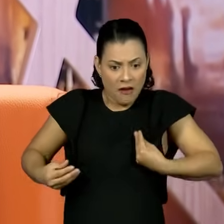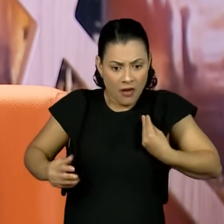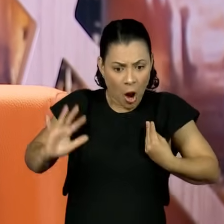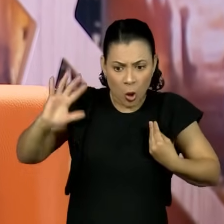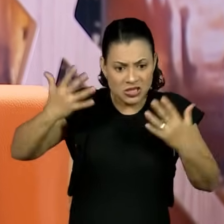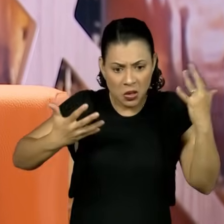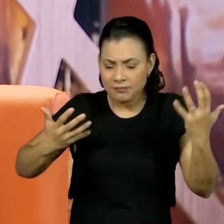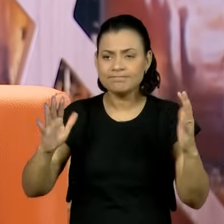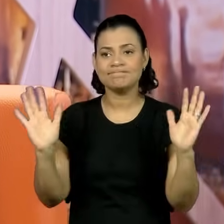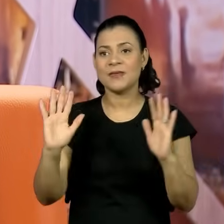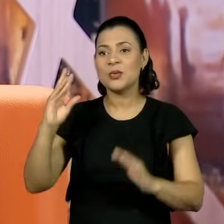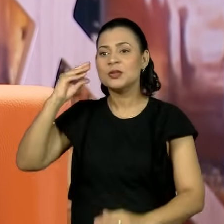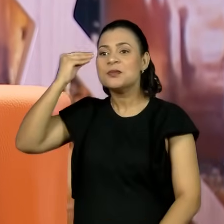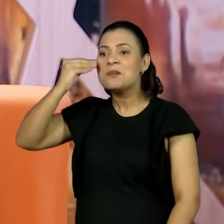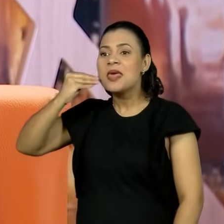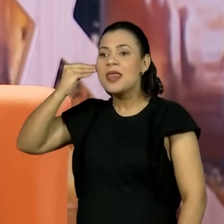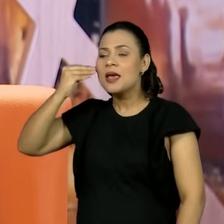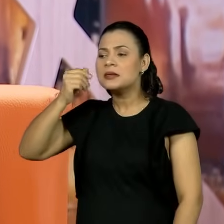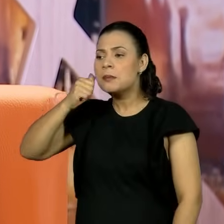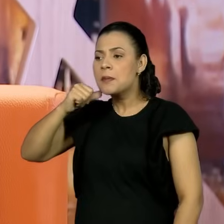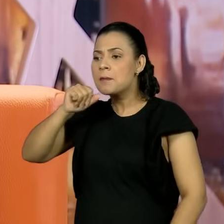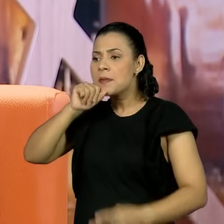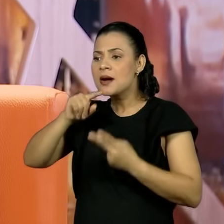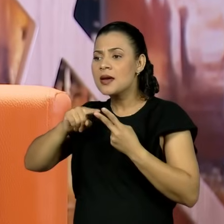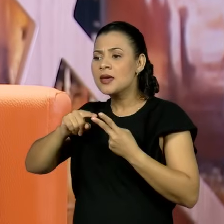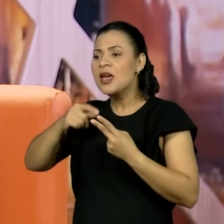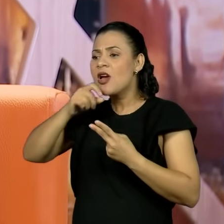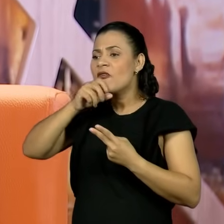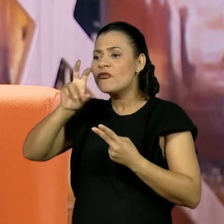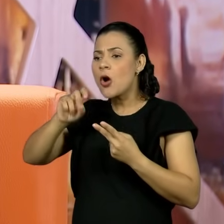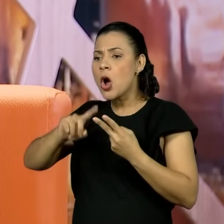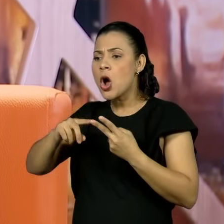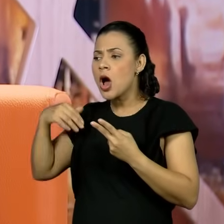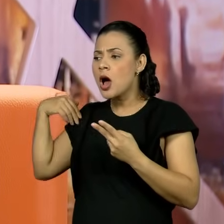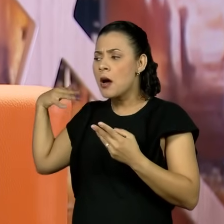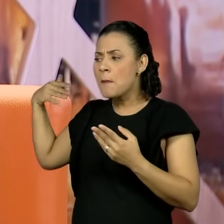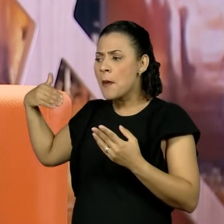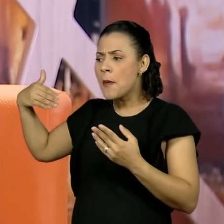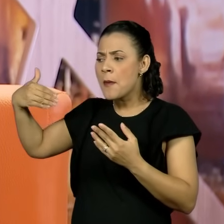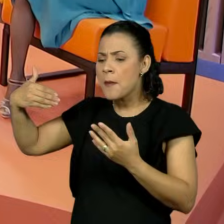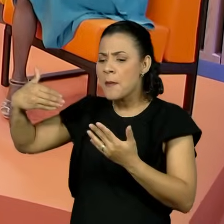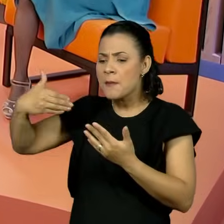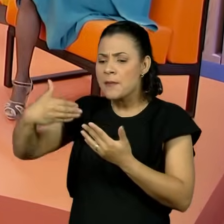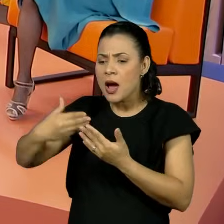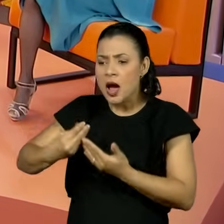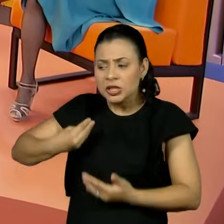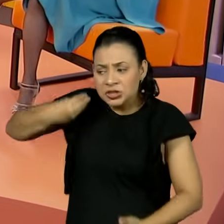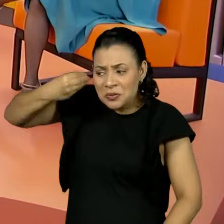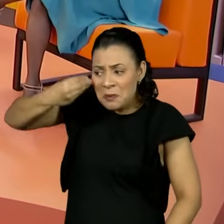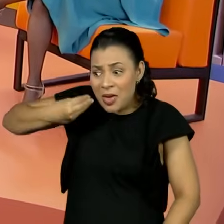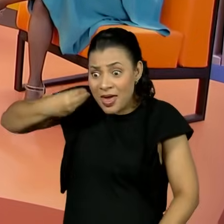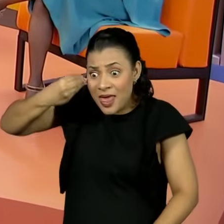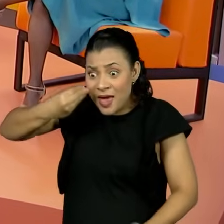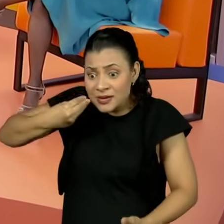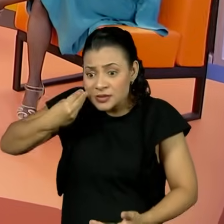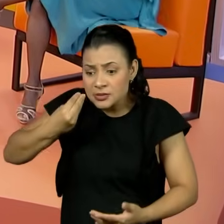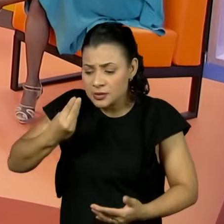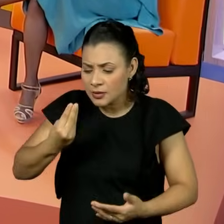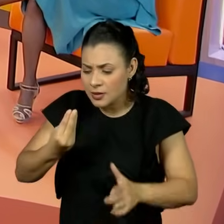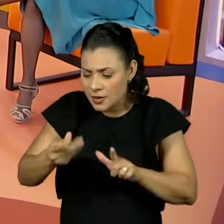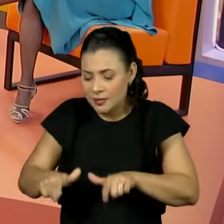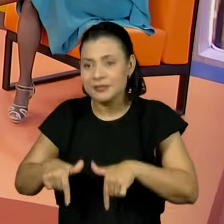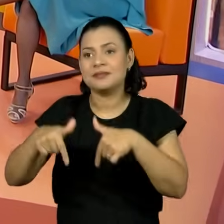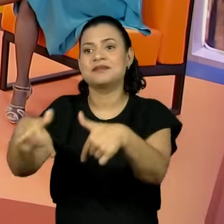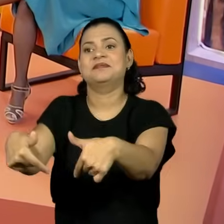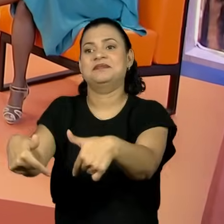as nossas mães escreveram de outra forma, nossas avós, porque a escrita não é só pegar um papel e nem digitar na frente do